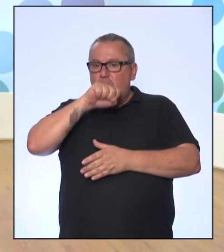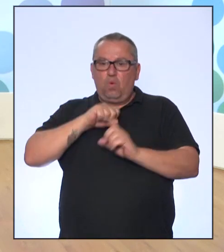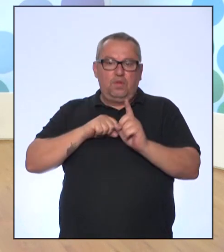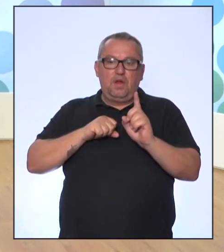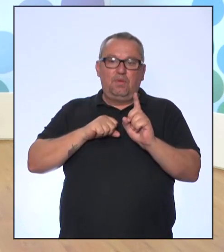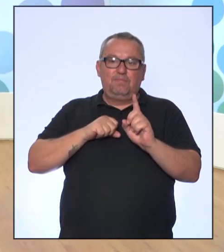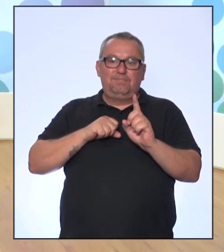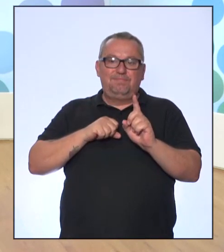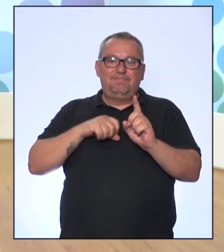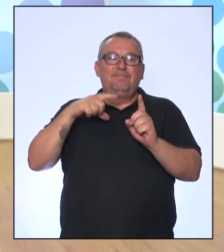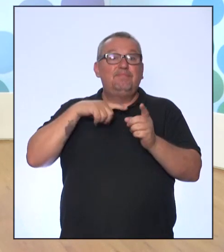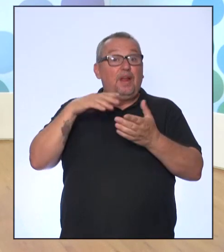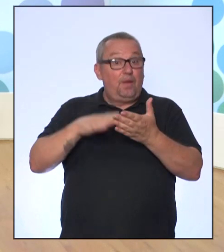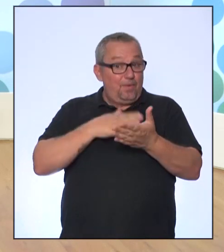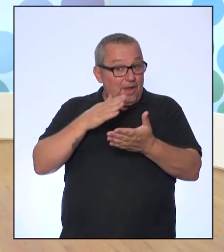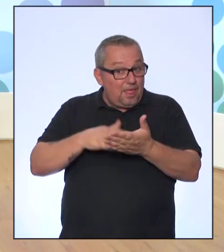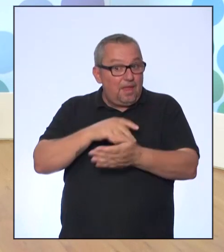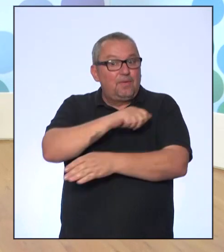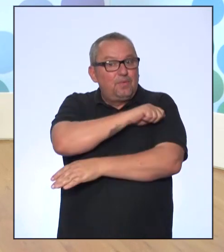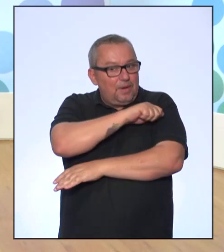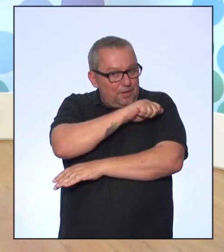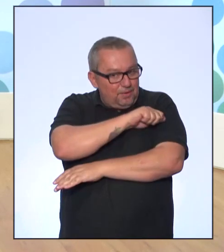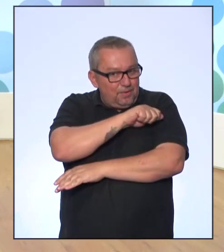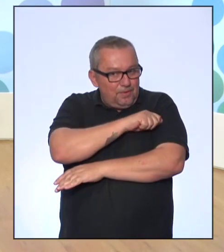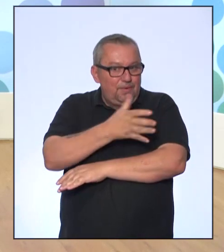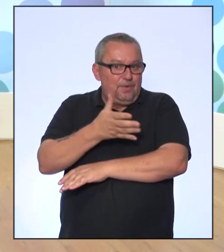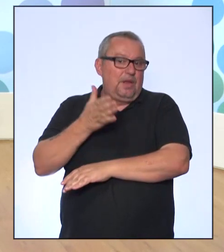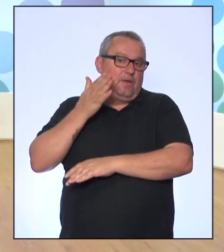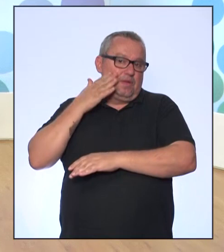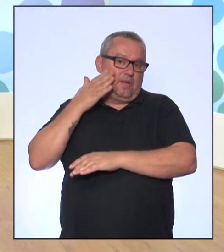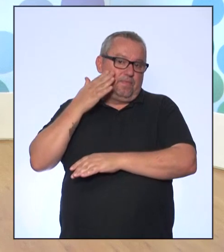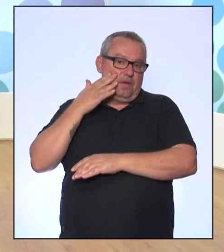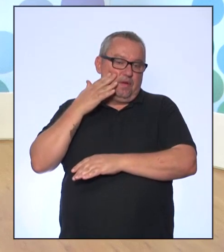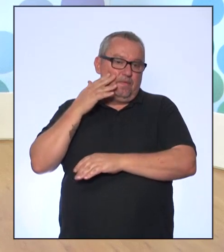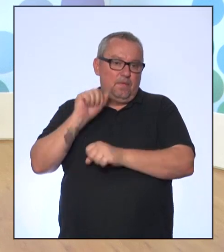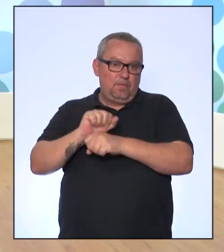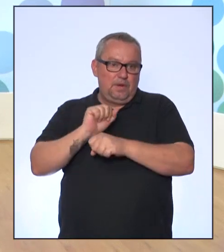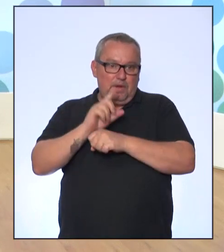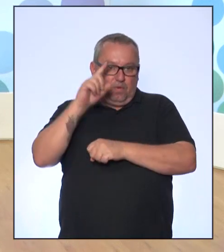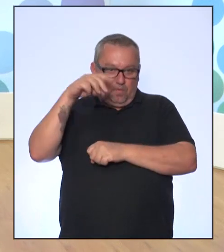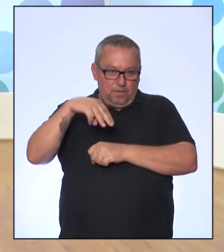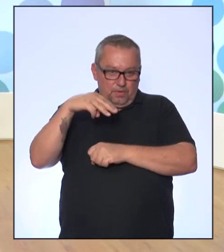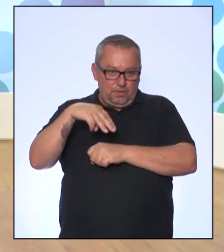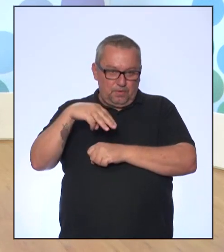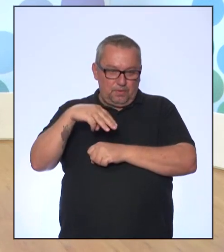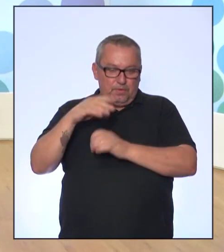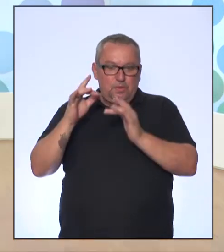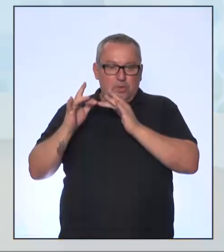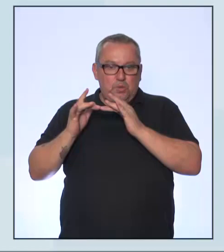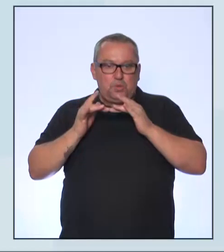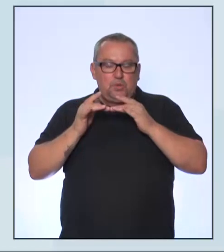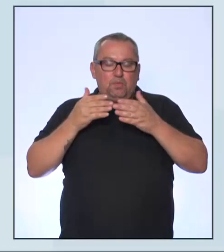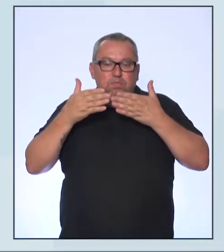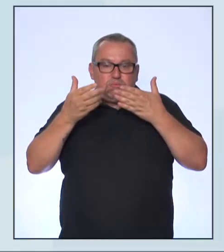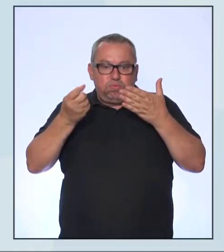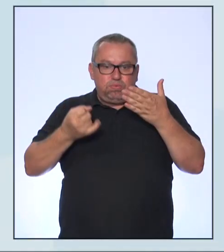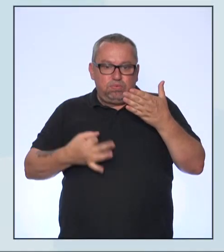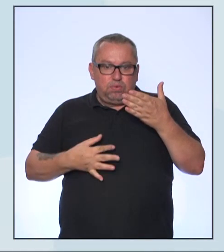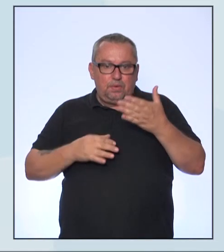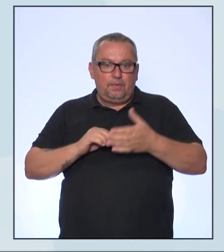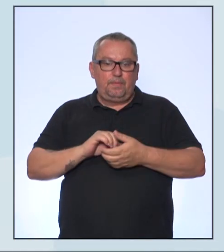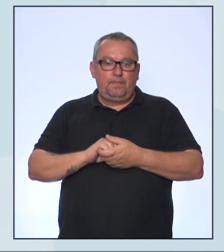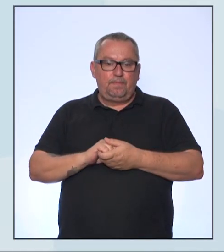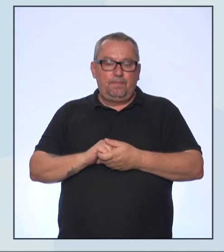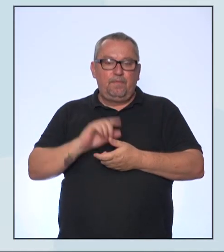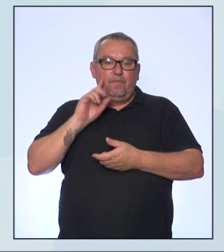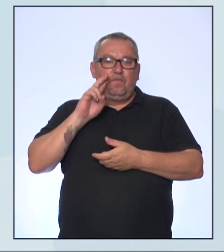essa situação tem no caderno do aluno, hein? Quero saber. Vamos esperar mais um minutinho aí? Interagir no chat?